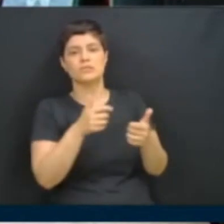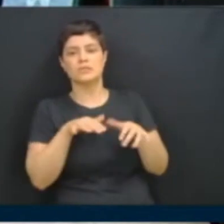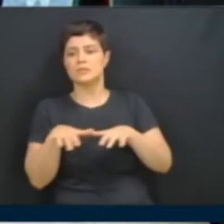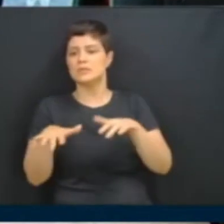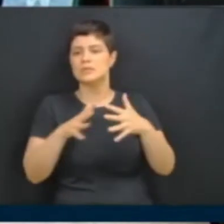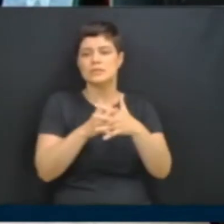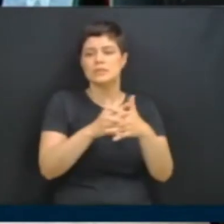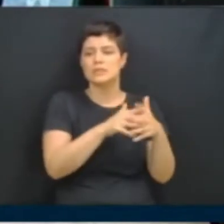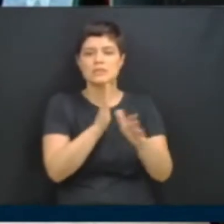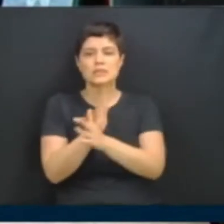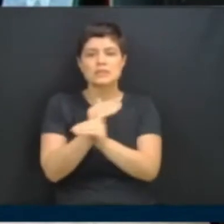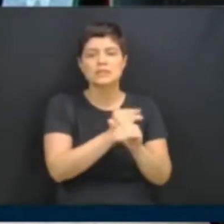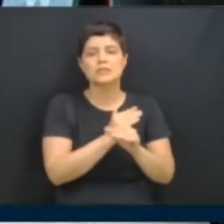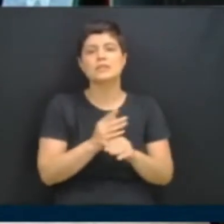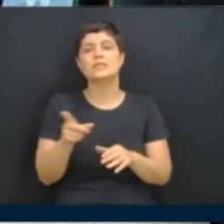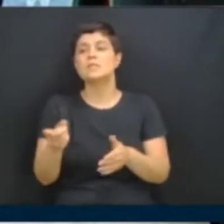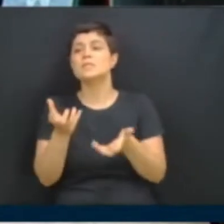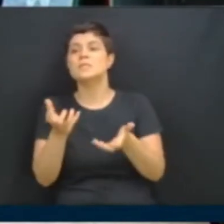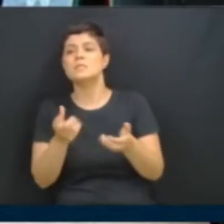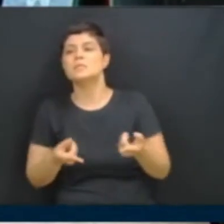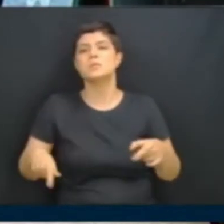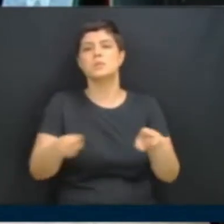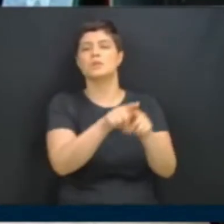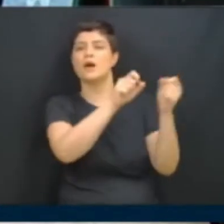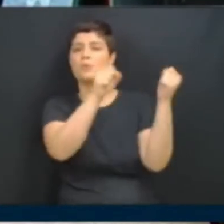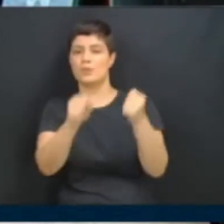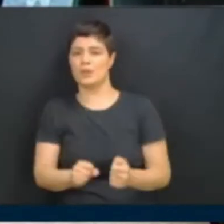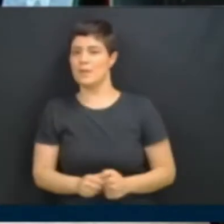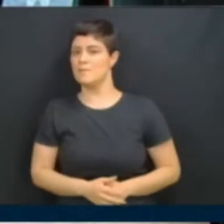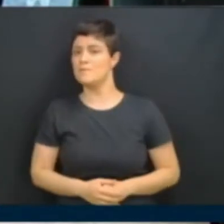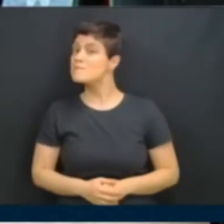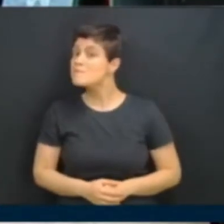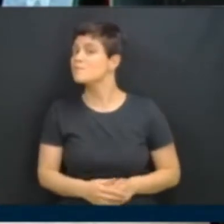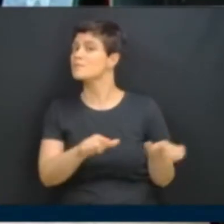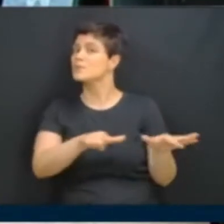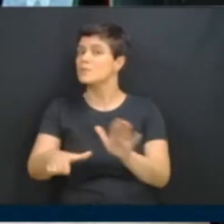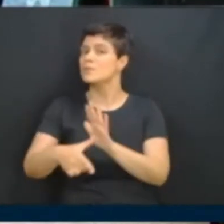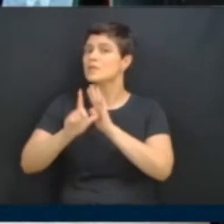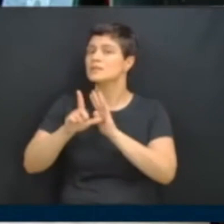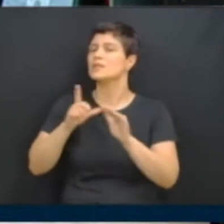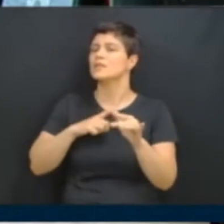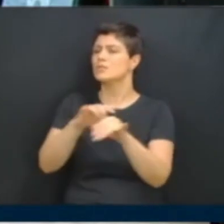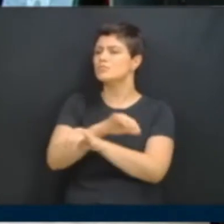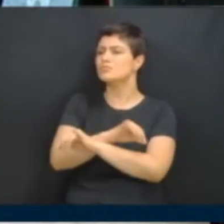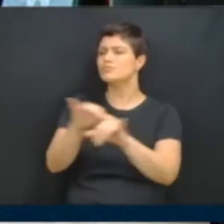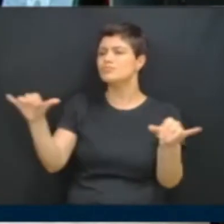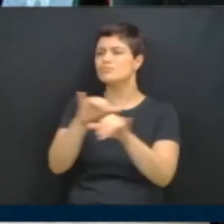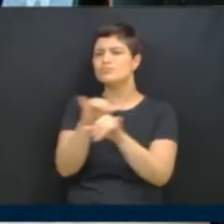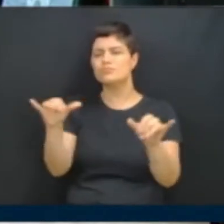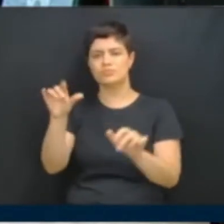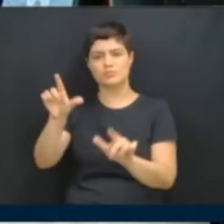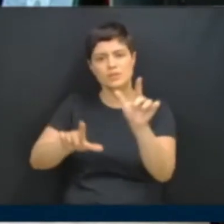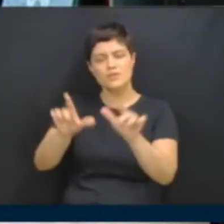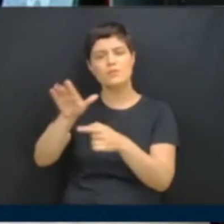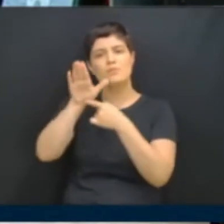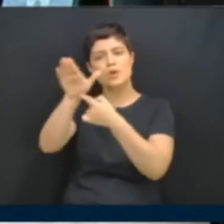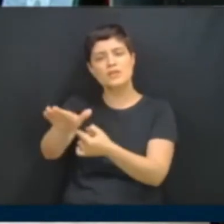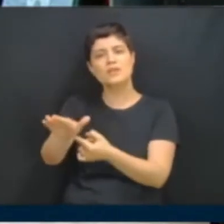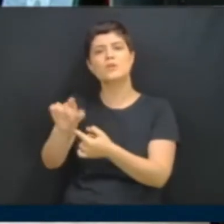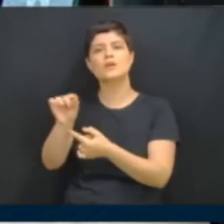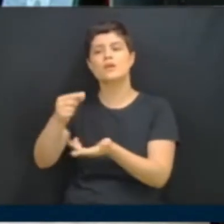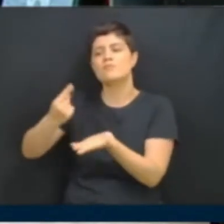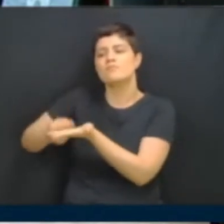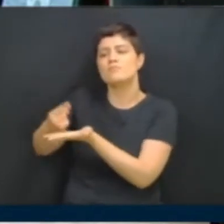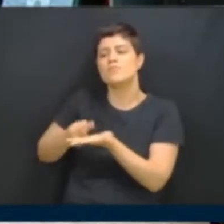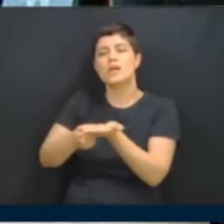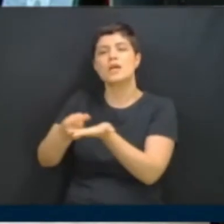noticiaram-se fatos de reuniões, de tentativas em alguma parte do país para organizar um novo protesto atrás de um